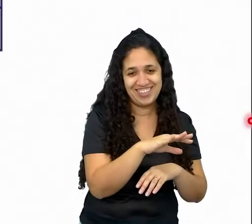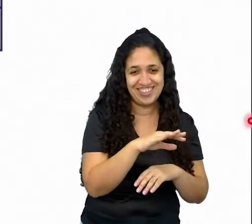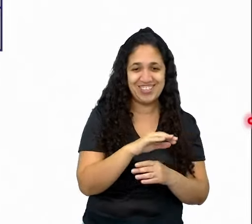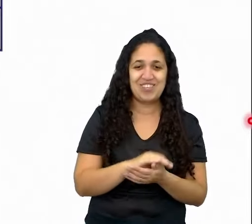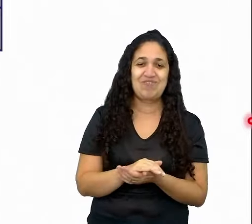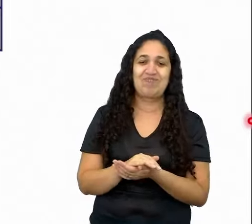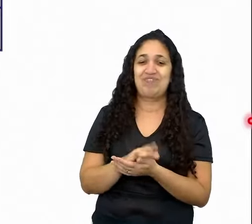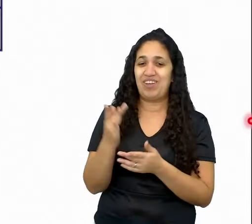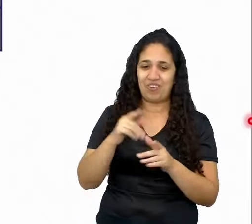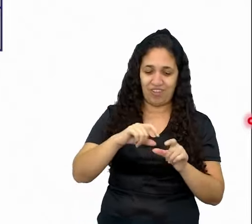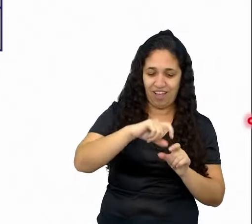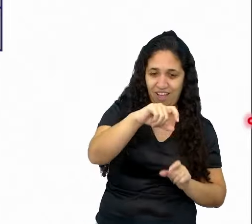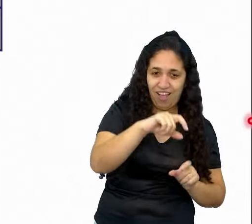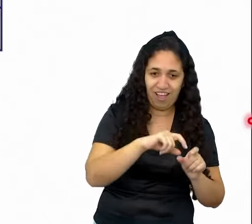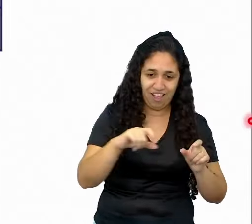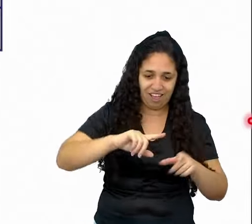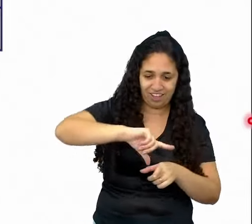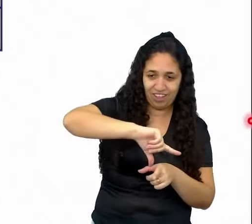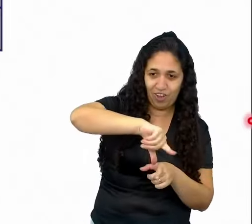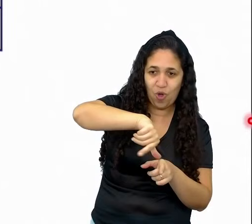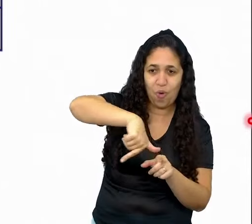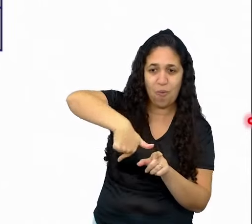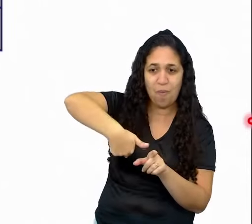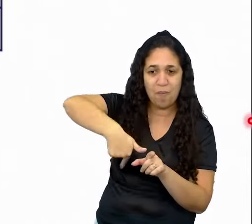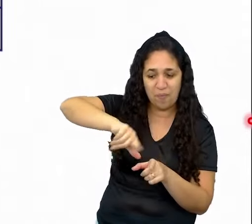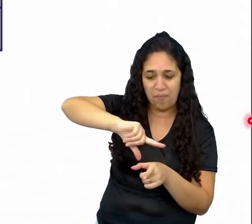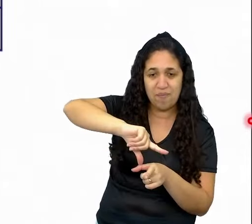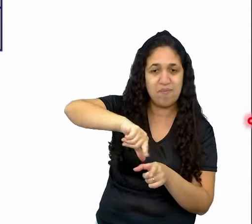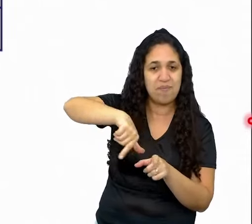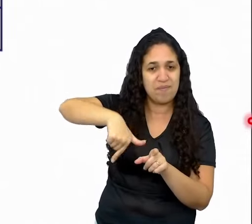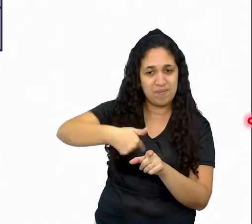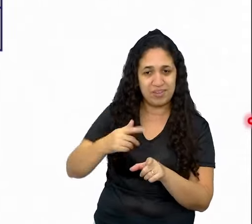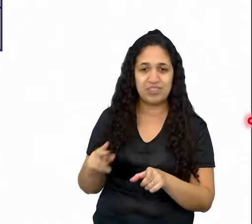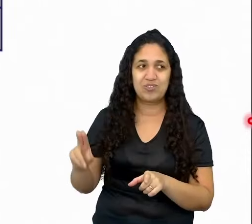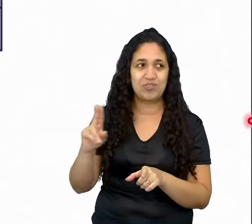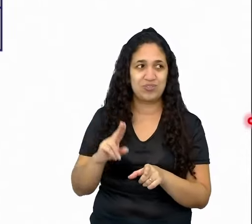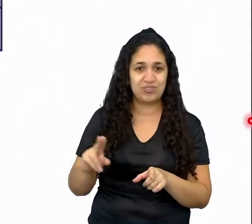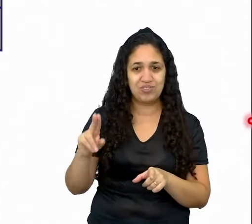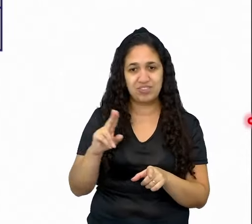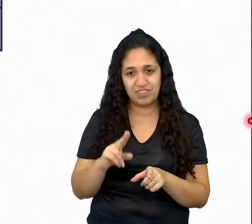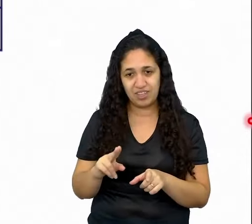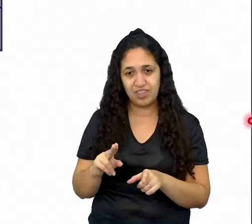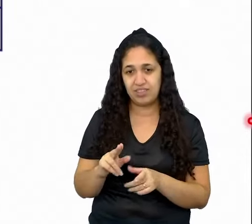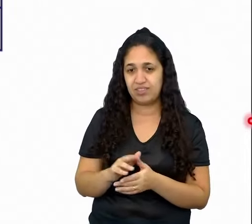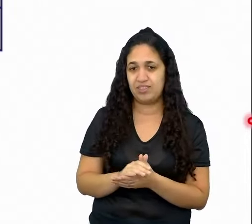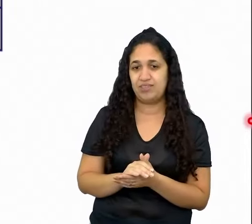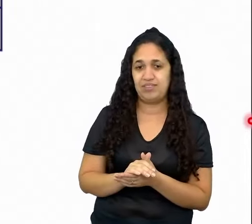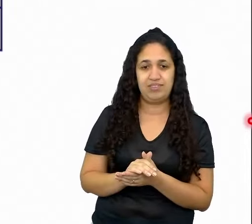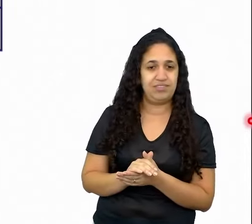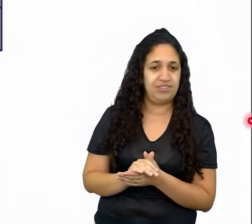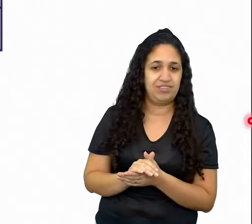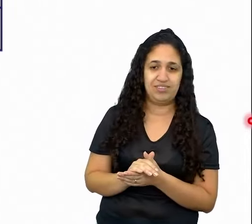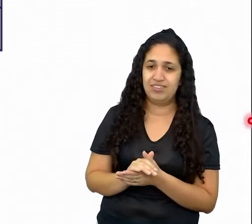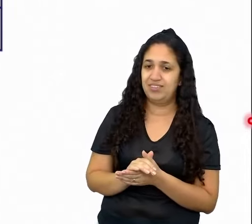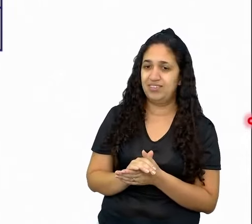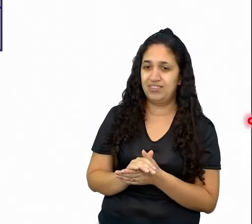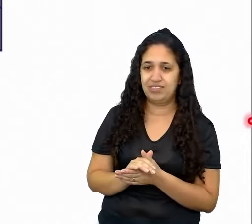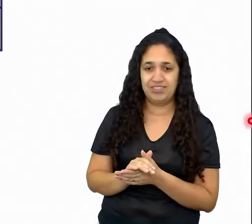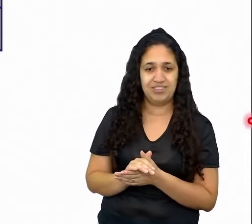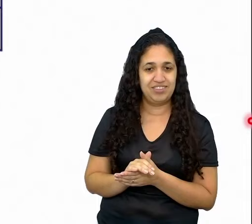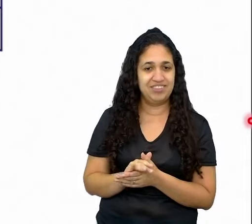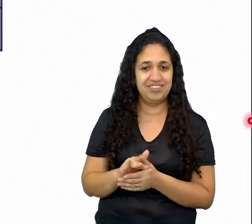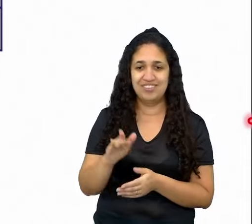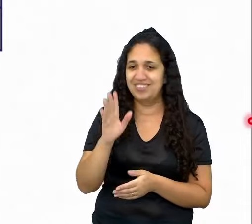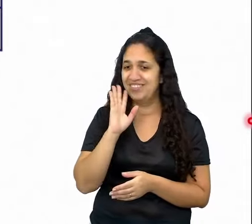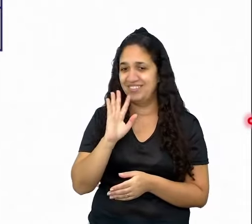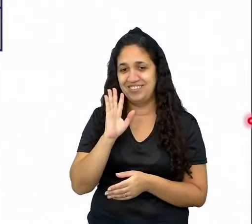trabalhar com régua e compasso, que a gente vai conversar daqui a pouco, que é a construção de um quadrado, né? Eu achei